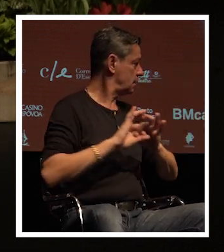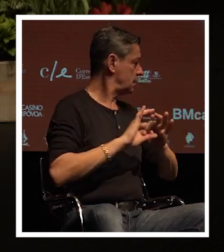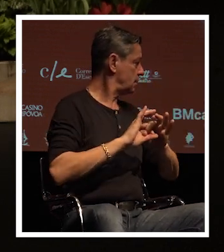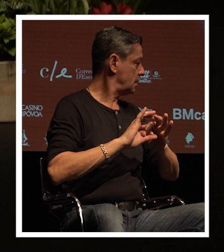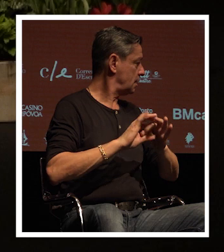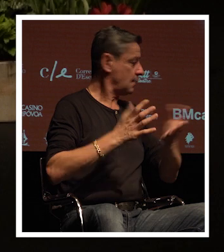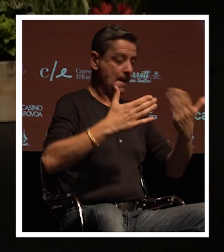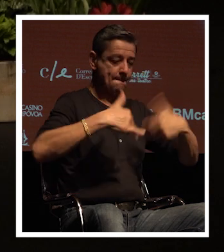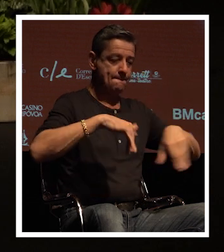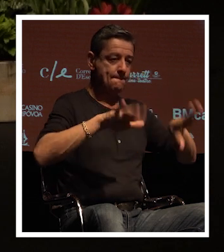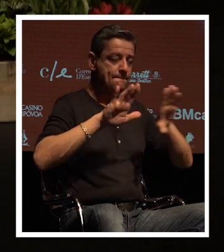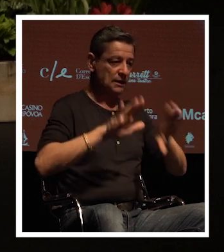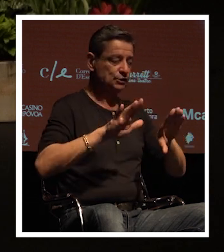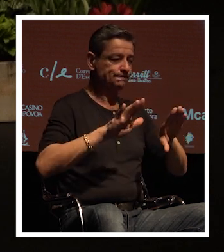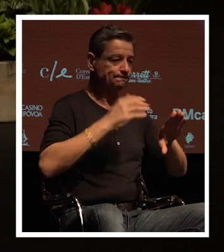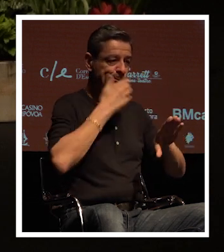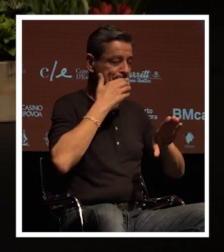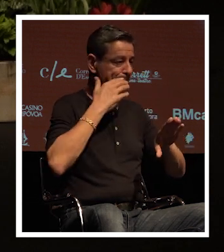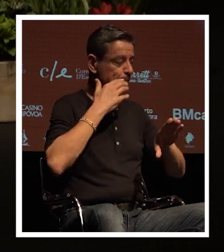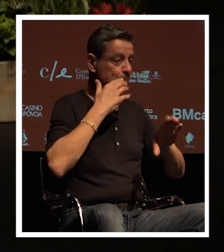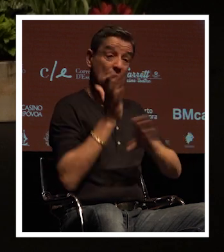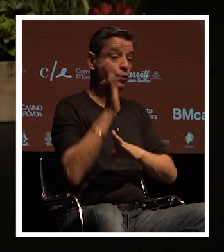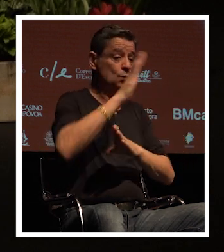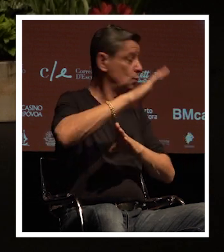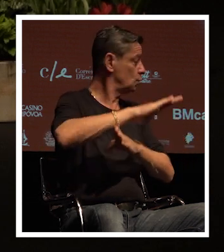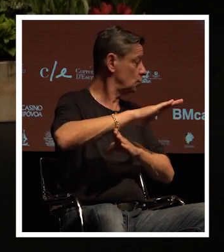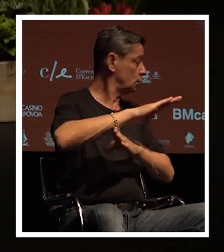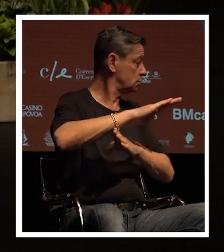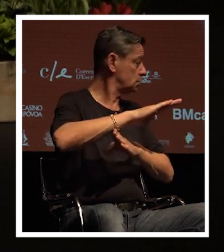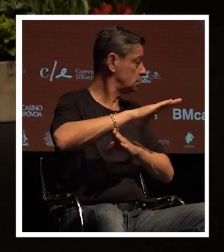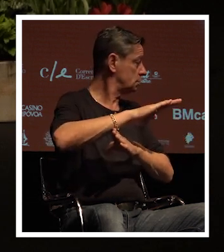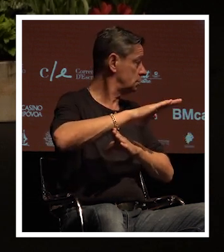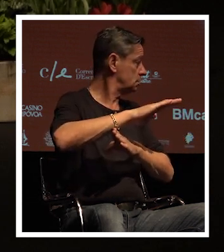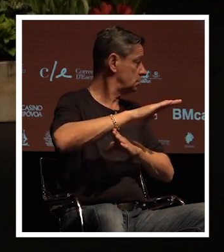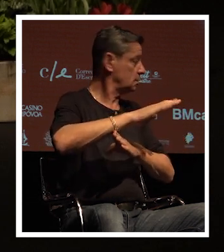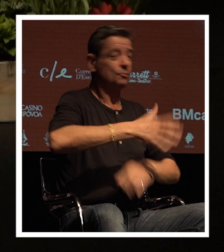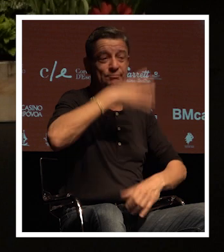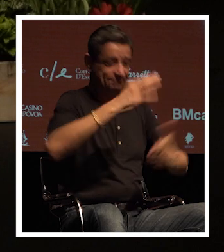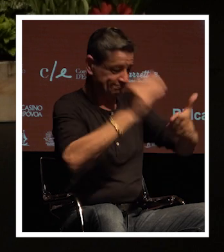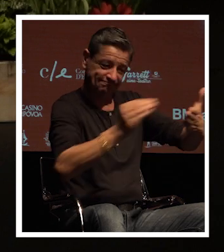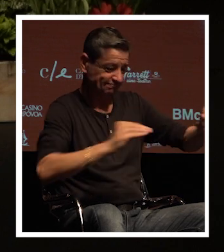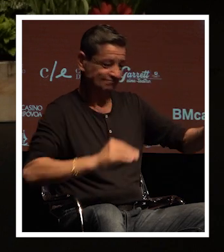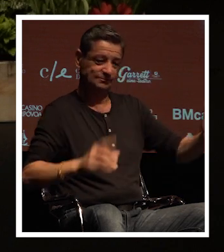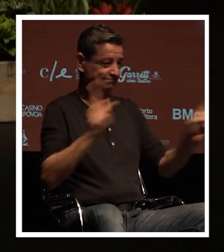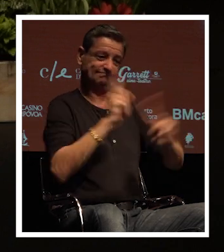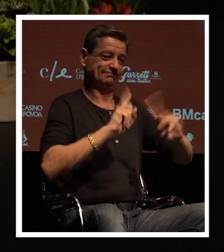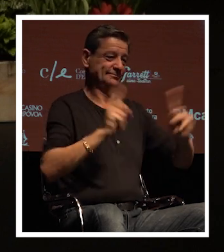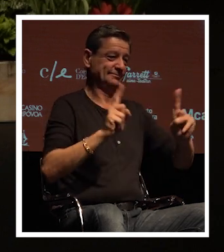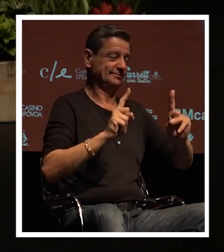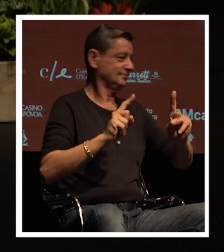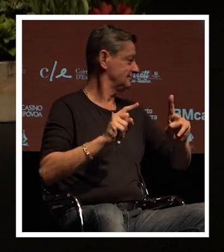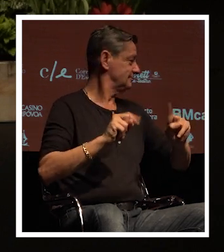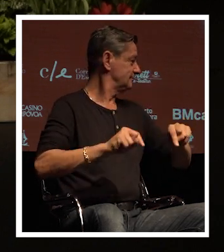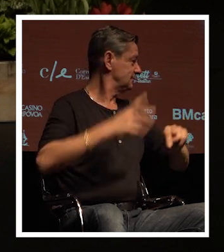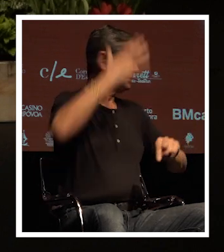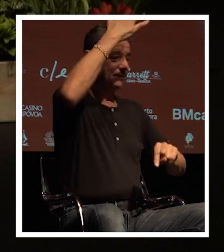mas inutilidades não trouxe um um depoimento escrito Passei esta